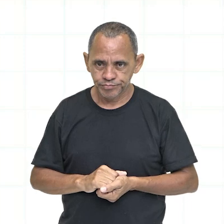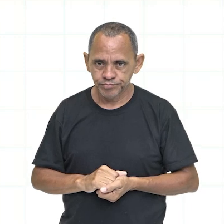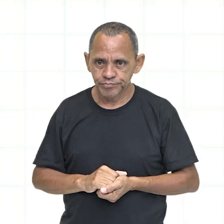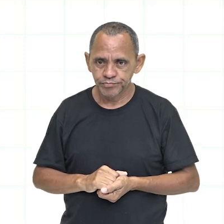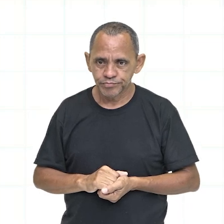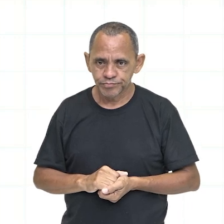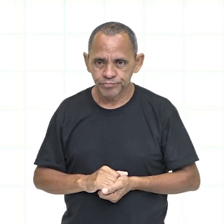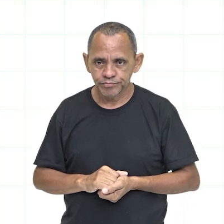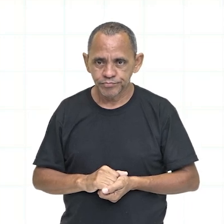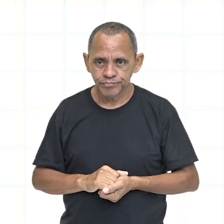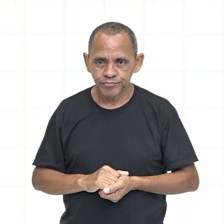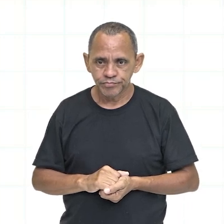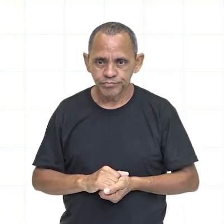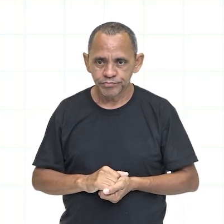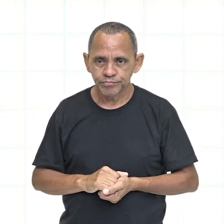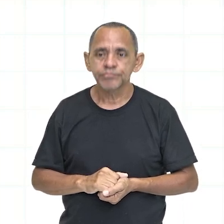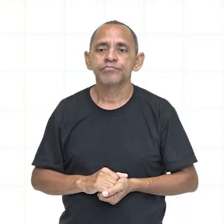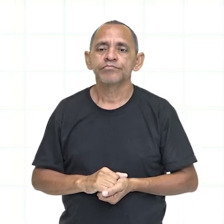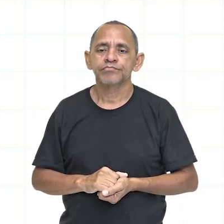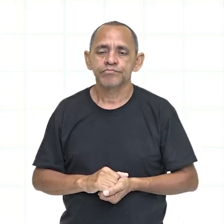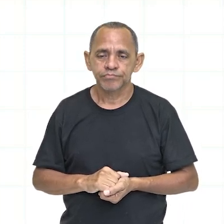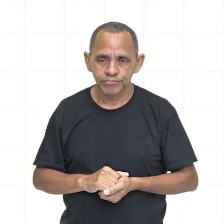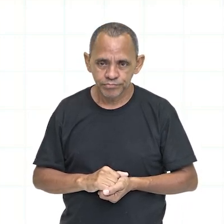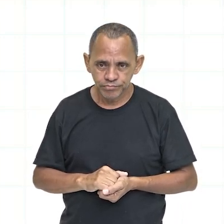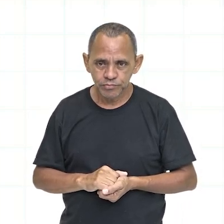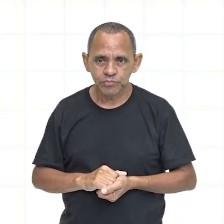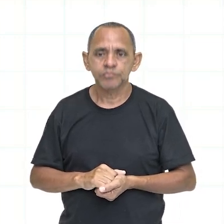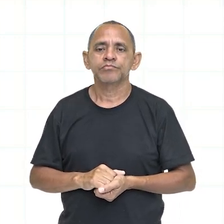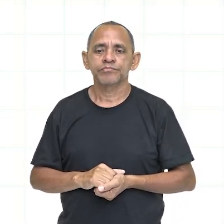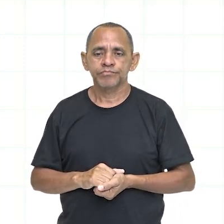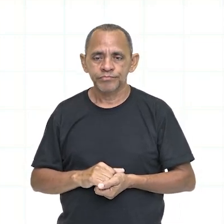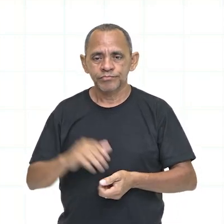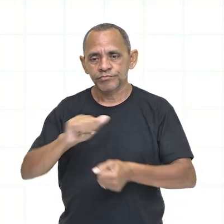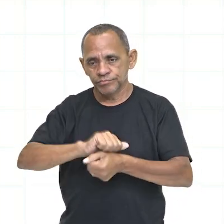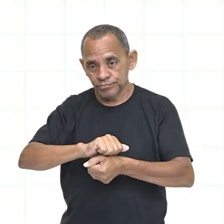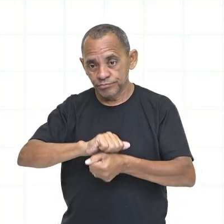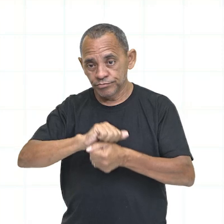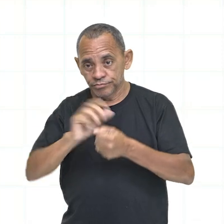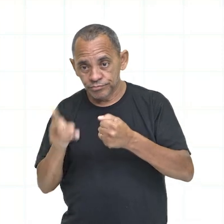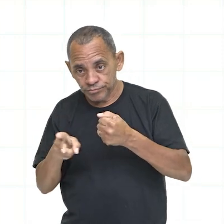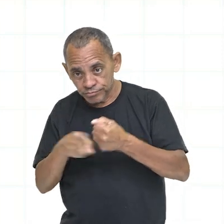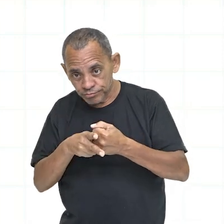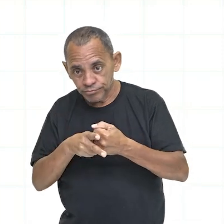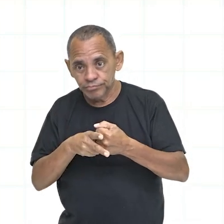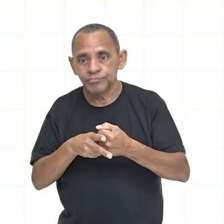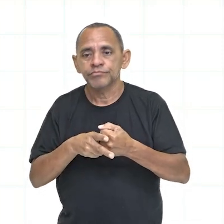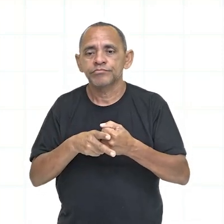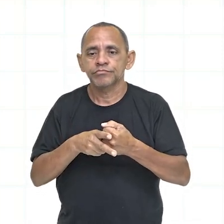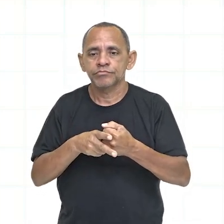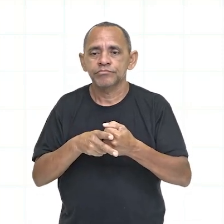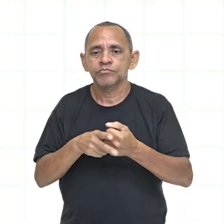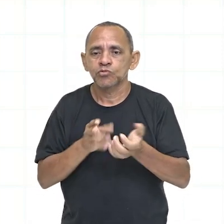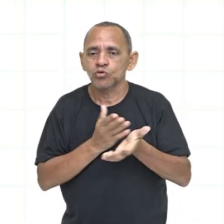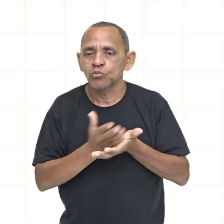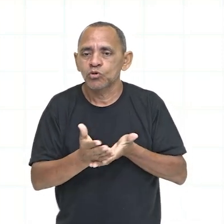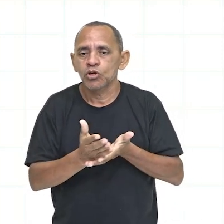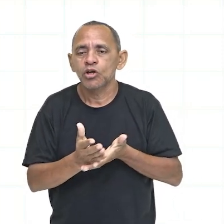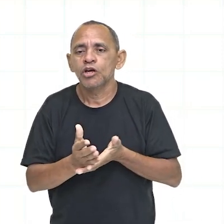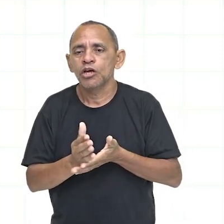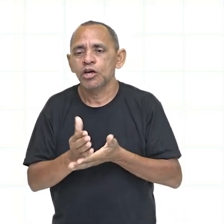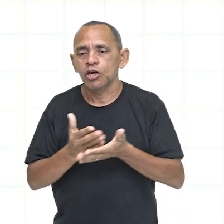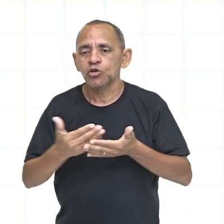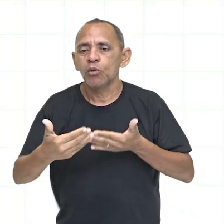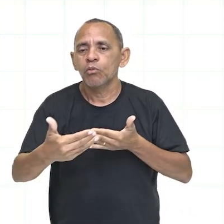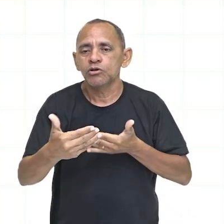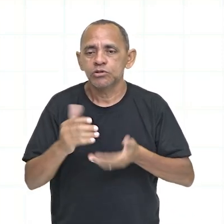Então, advérbios oriundos ou com terminação em ly, eles têm origem a partir de